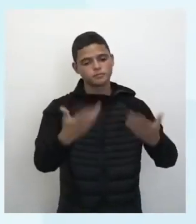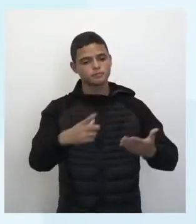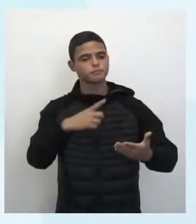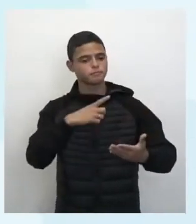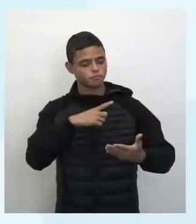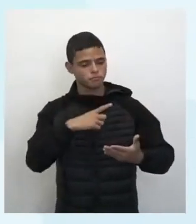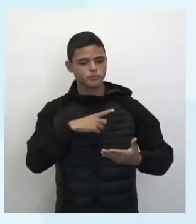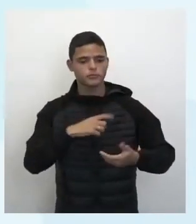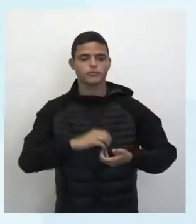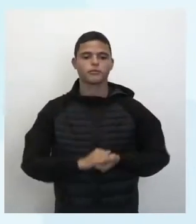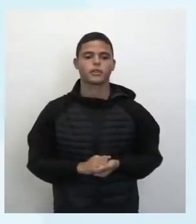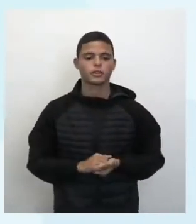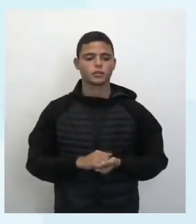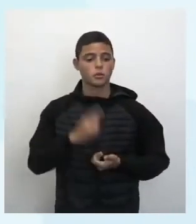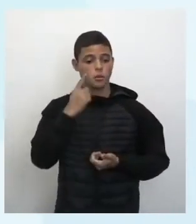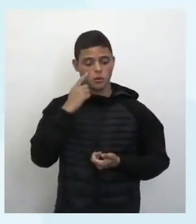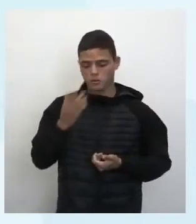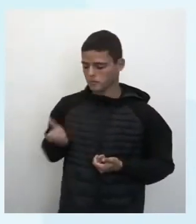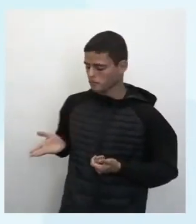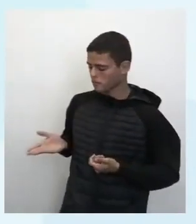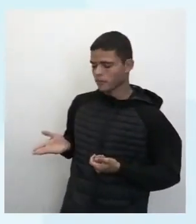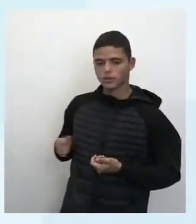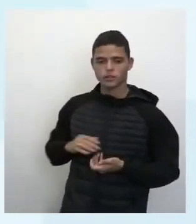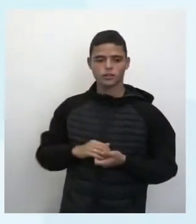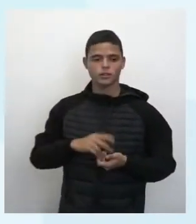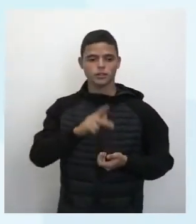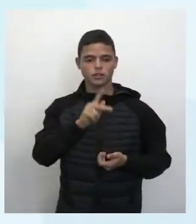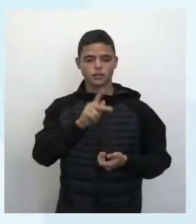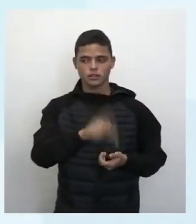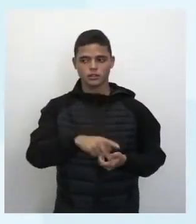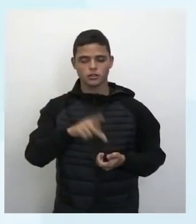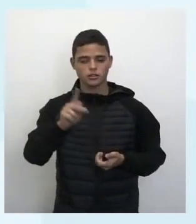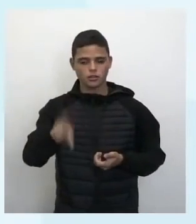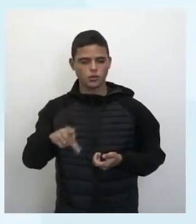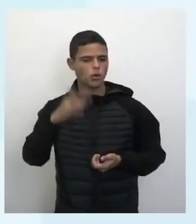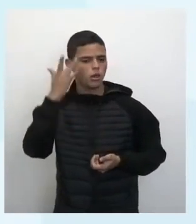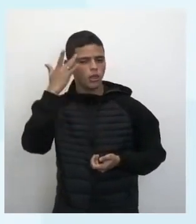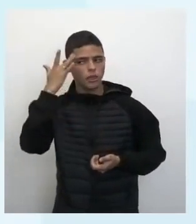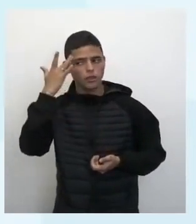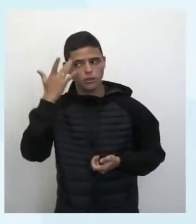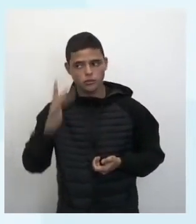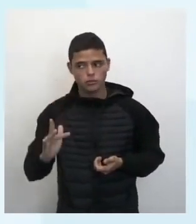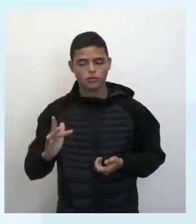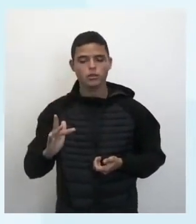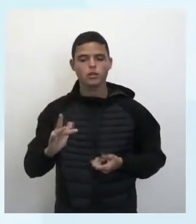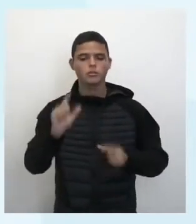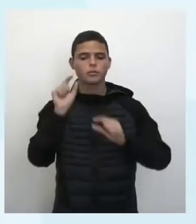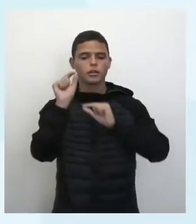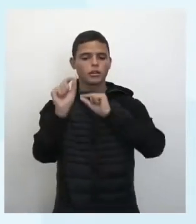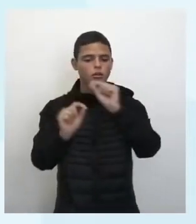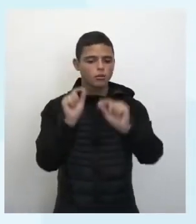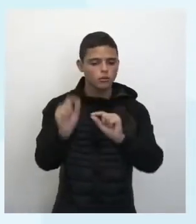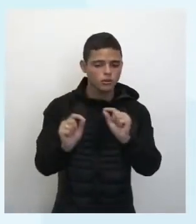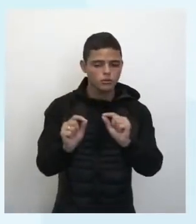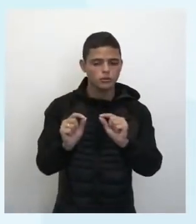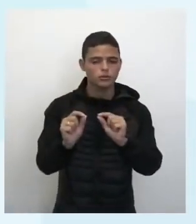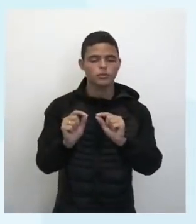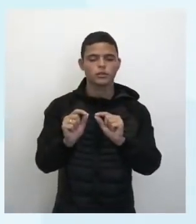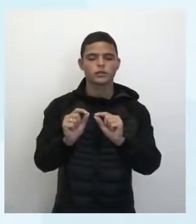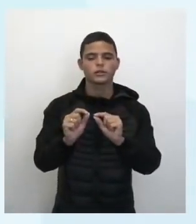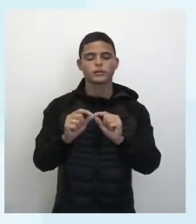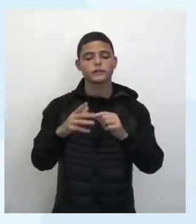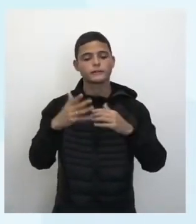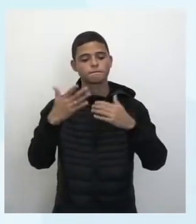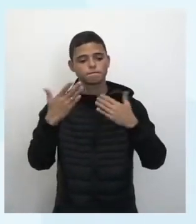ali. Agora, olha lá embaixo. O professor não sabia. O professor não sabia do quê? O professor não sabia